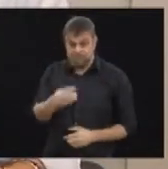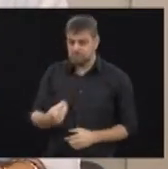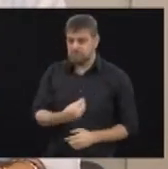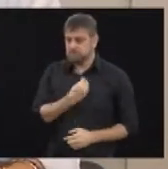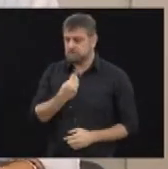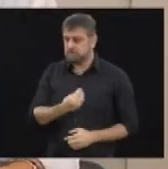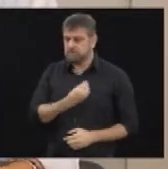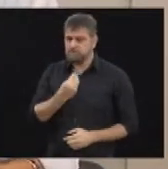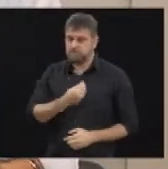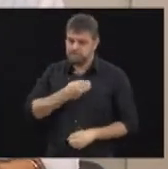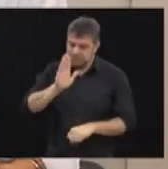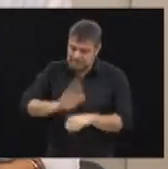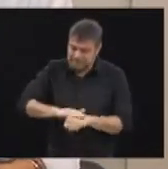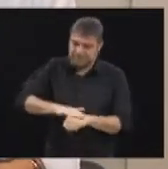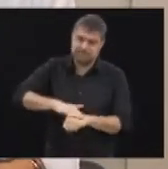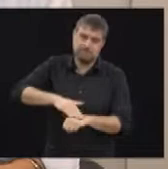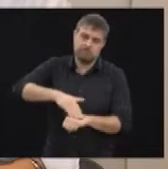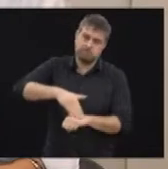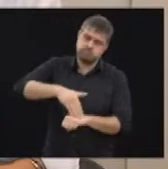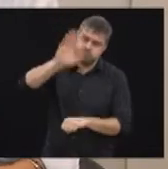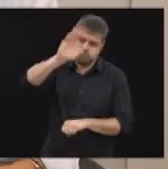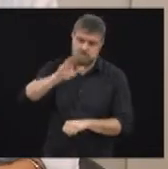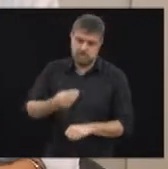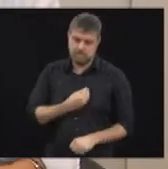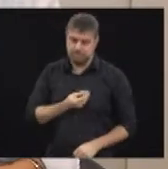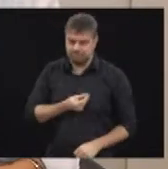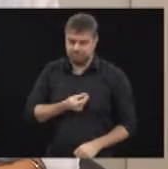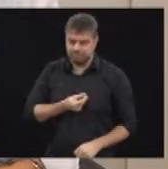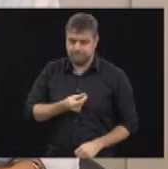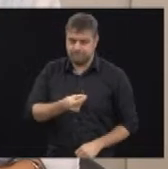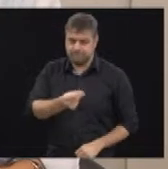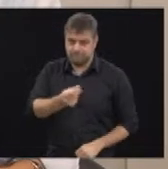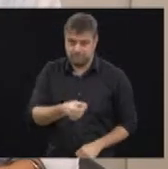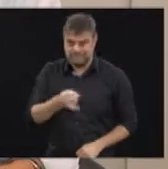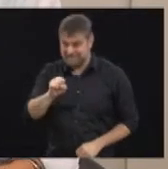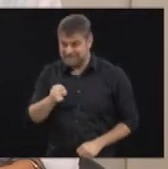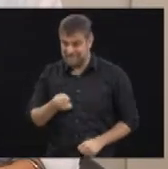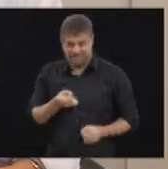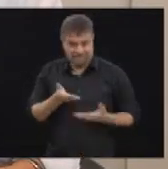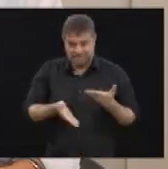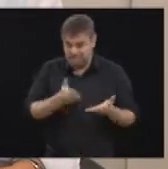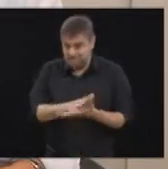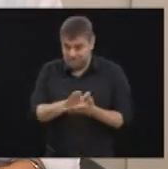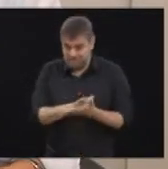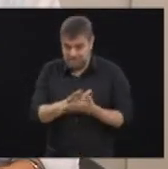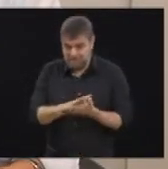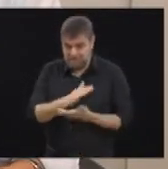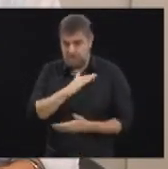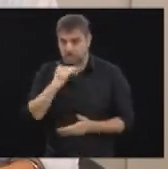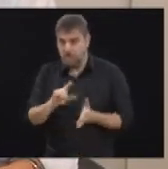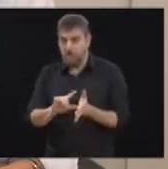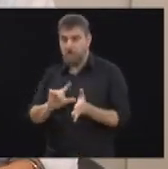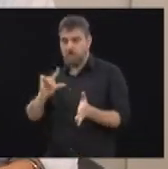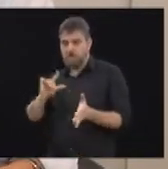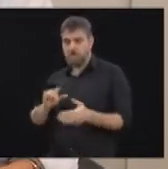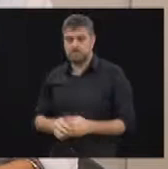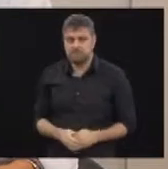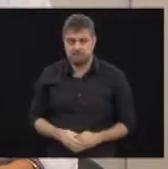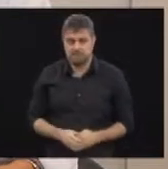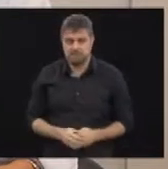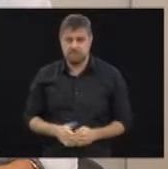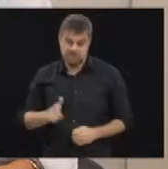de sobrevida. O paciente vive mais tempo do que ele viveria se a gente